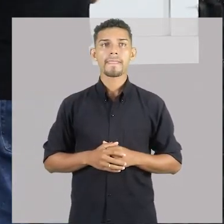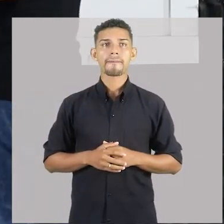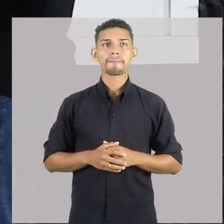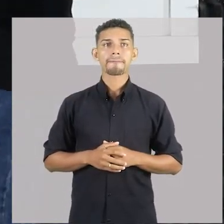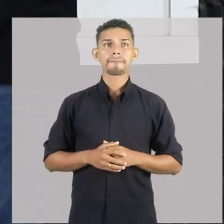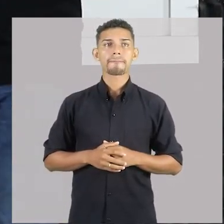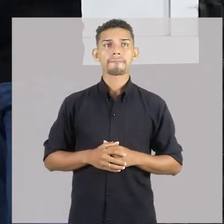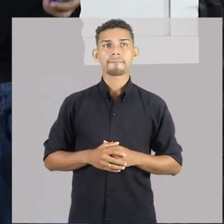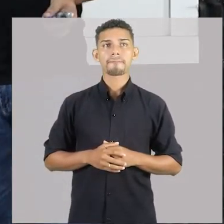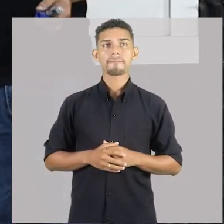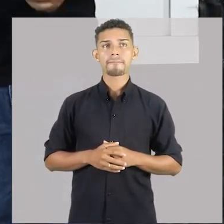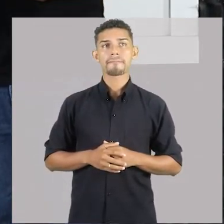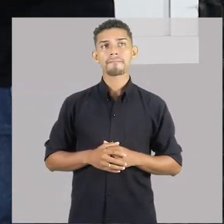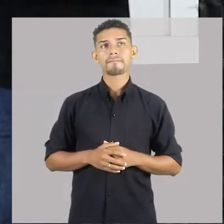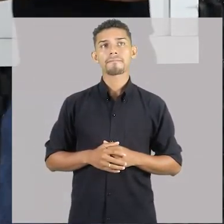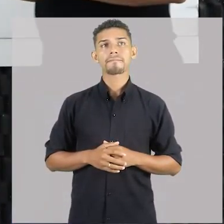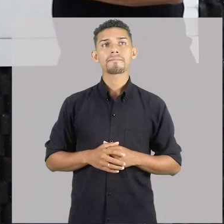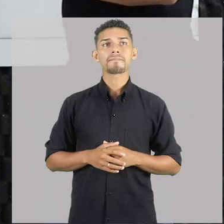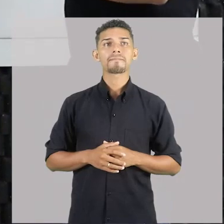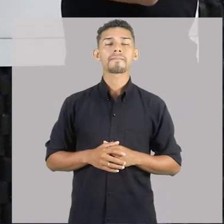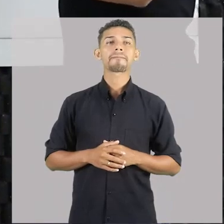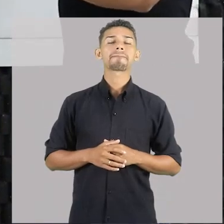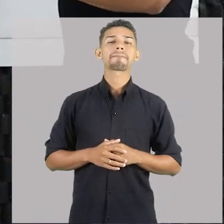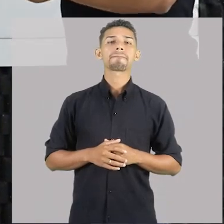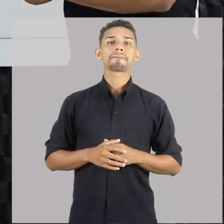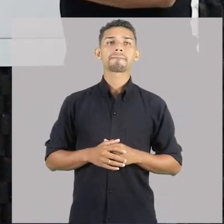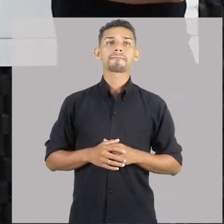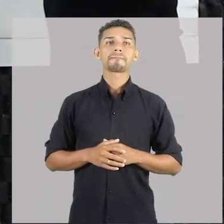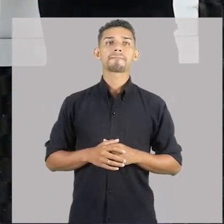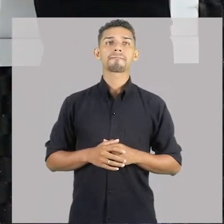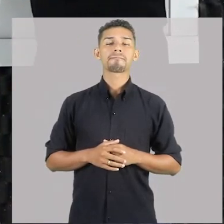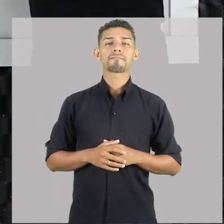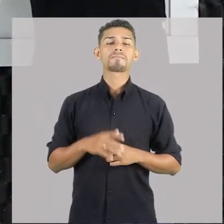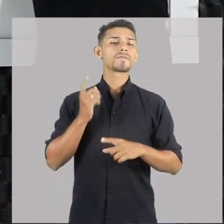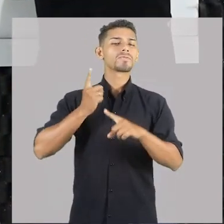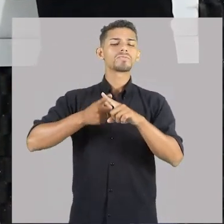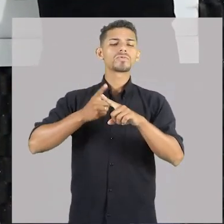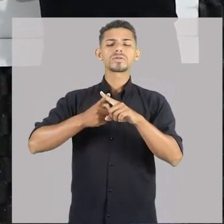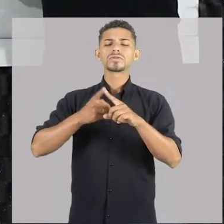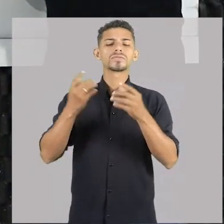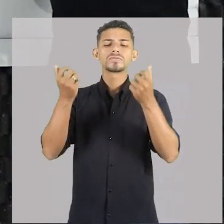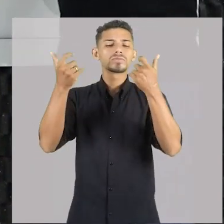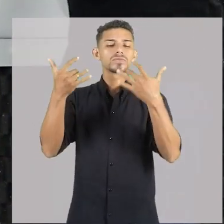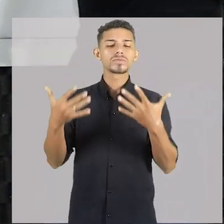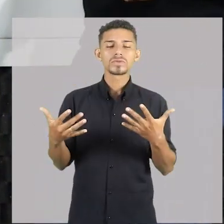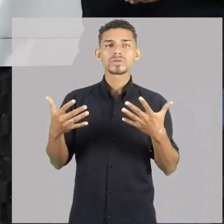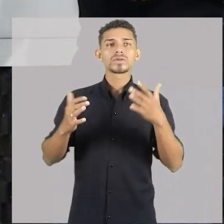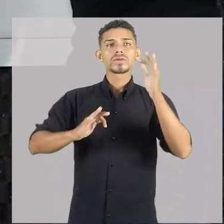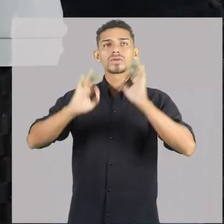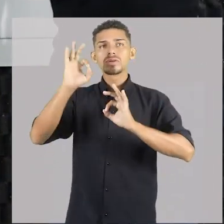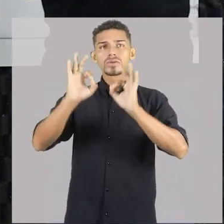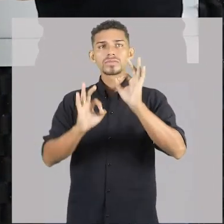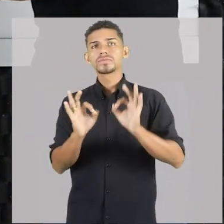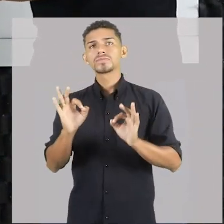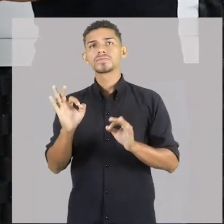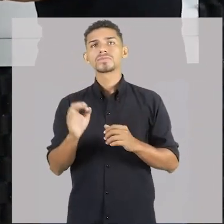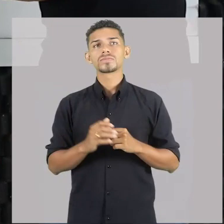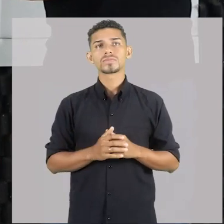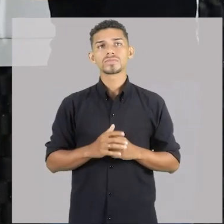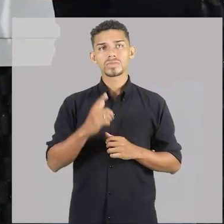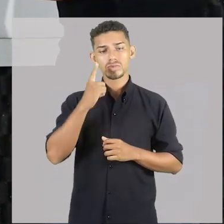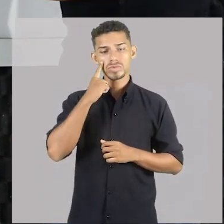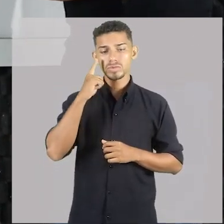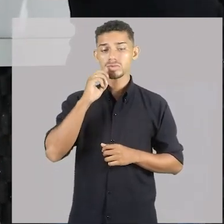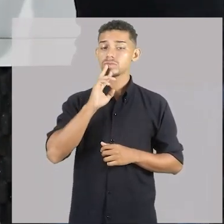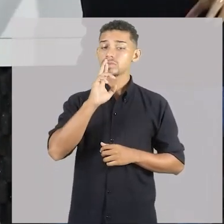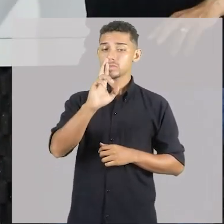Se for pseudo-cargas positivas, tá? Então, por que eu botei a ordem de grandeza aí, Joadson? Porque eu vi que